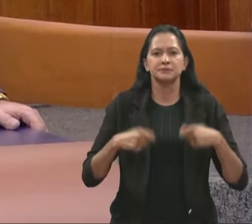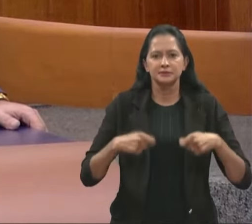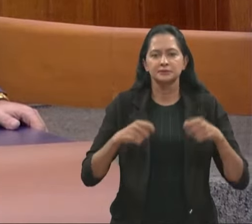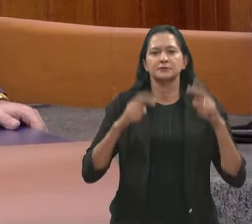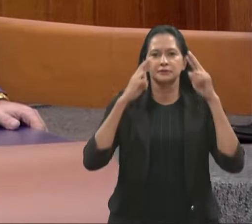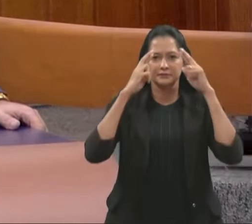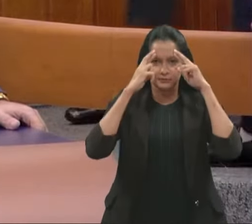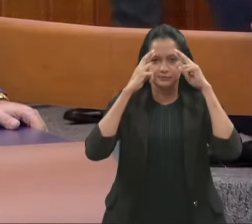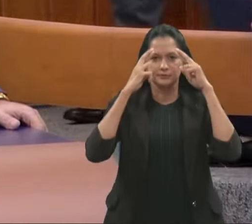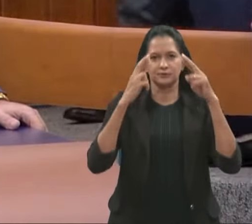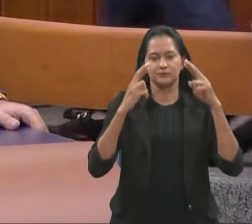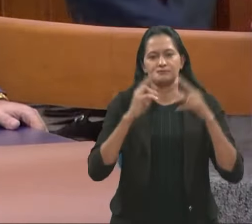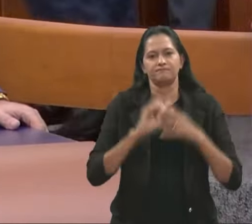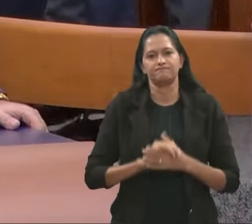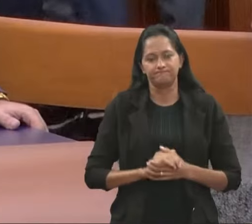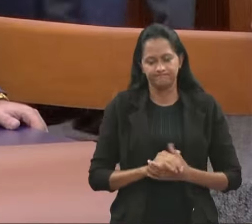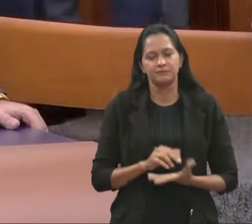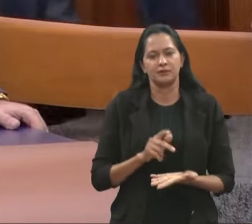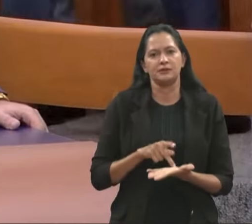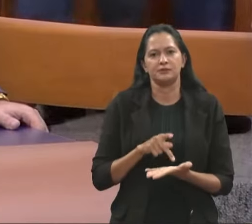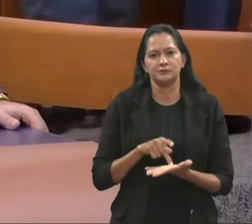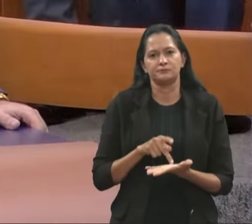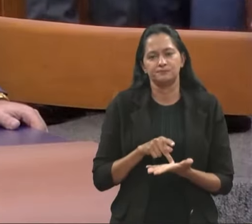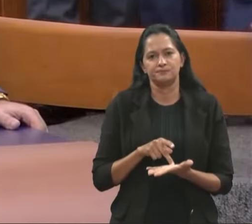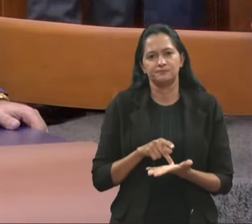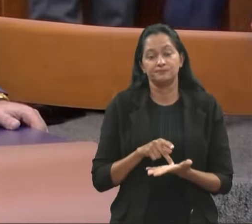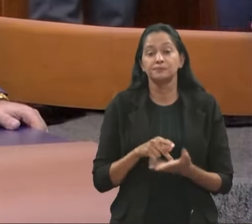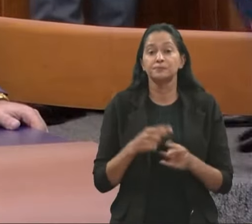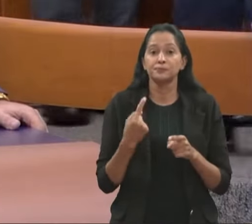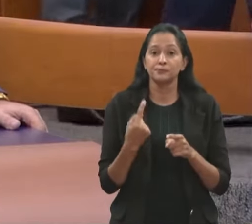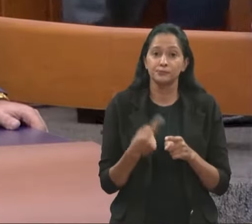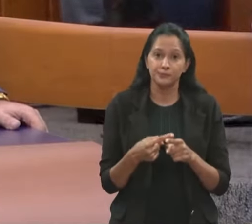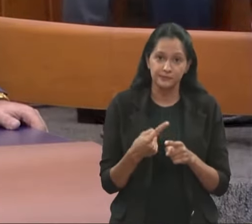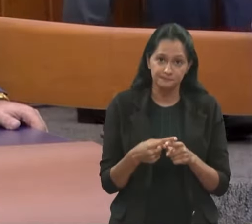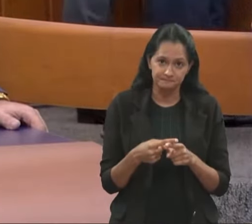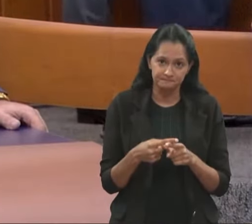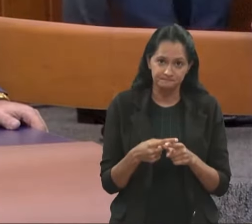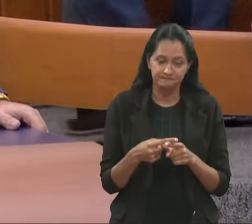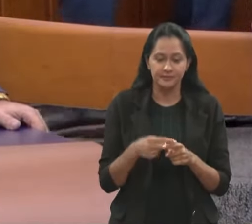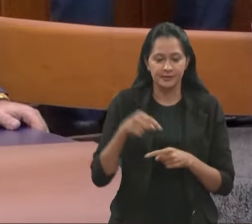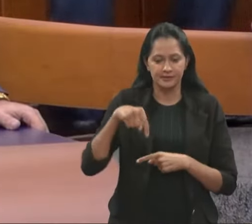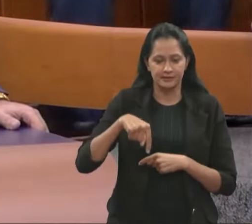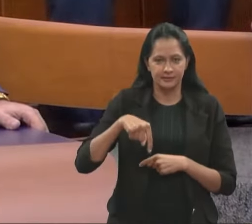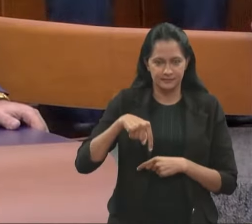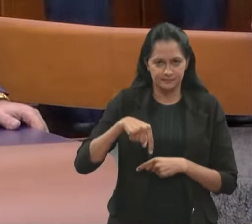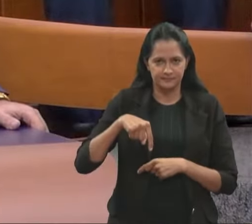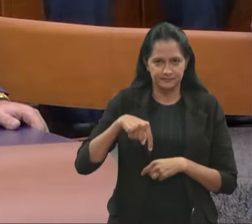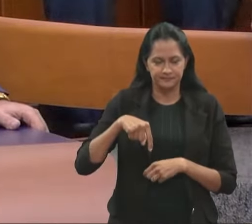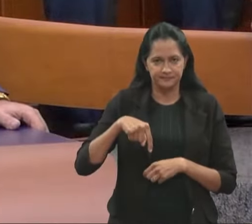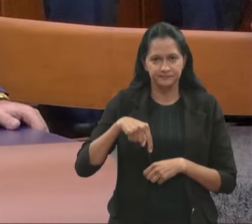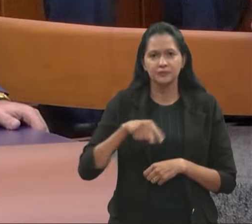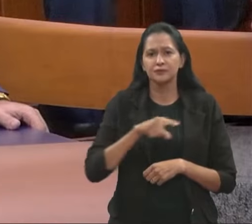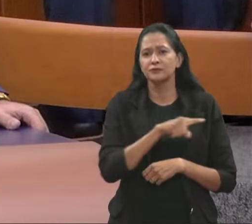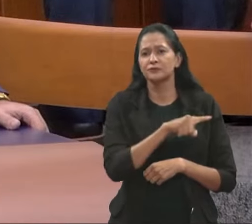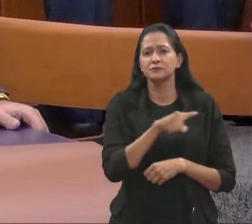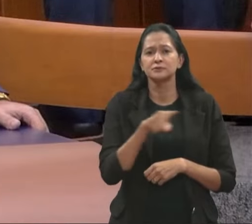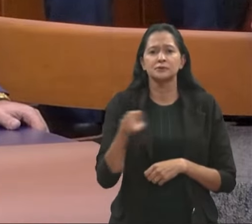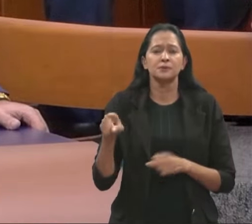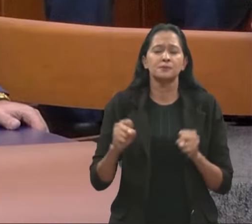da prefeitura. Até porque, aqui na Câmara, vocês podem